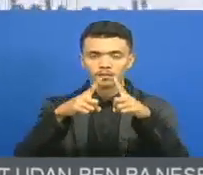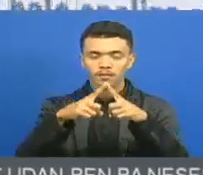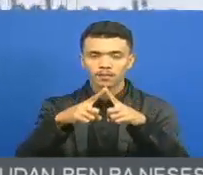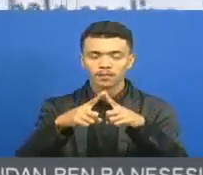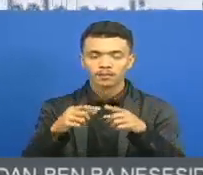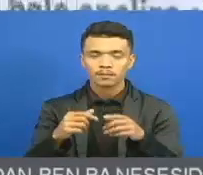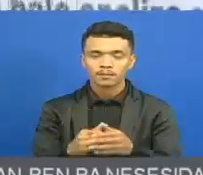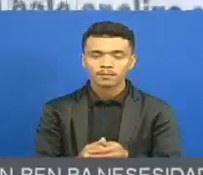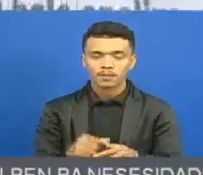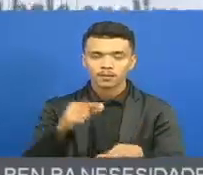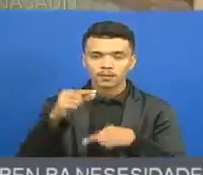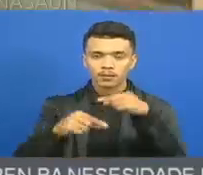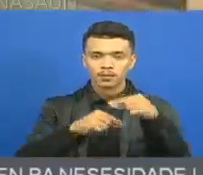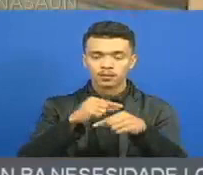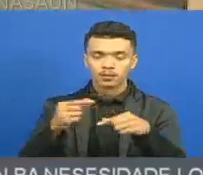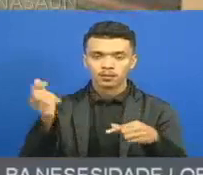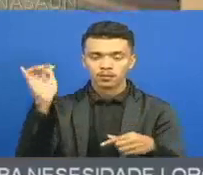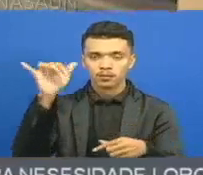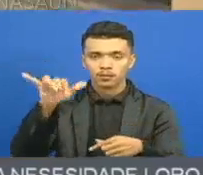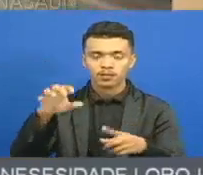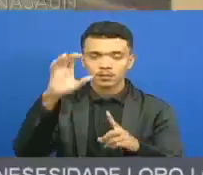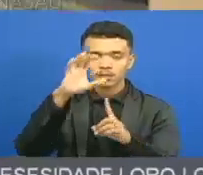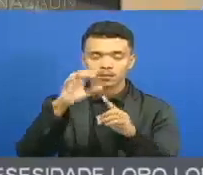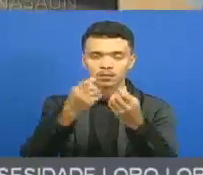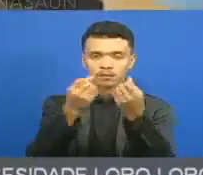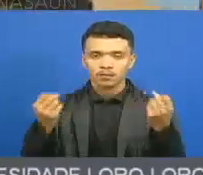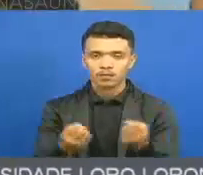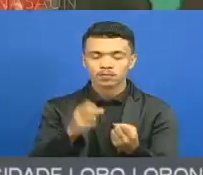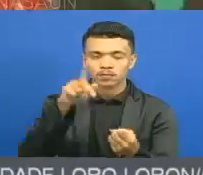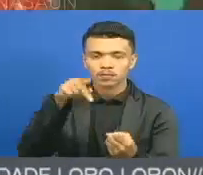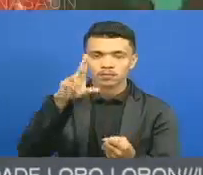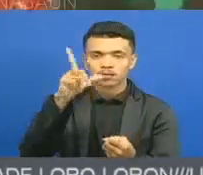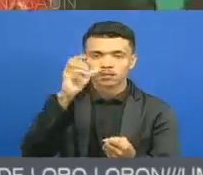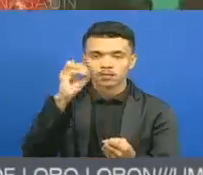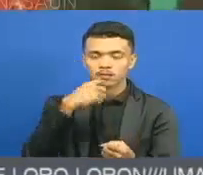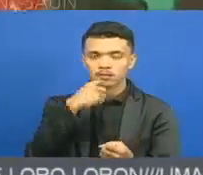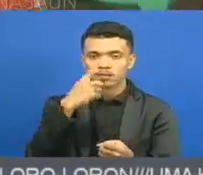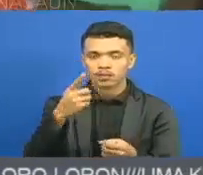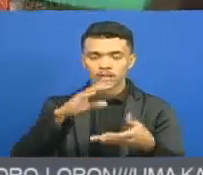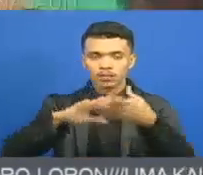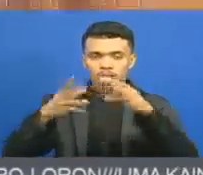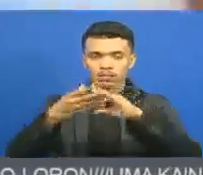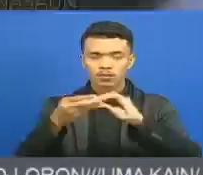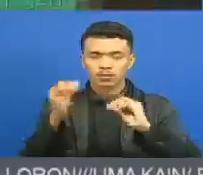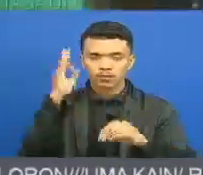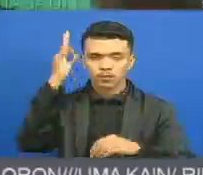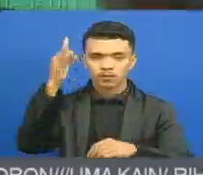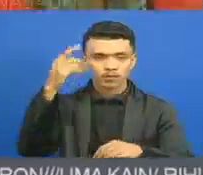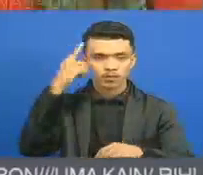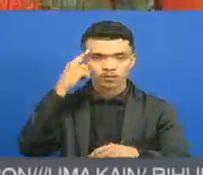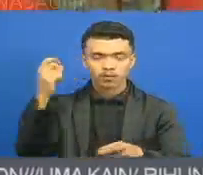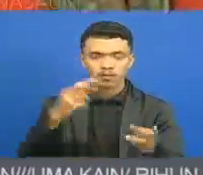mas ita não, tenha direção ser. Sefi suku fatu dere Paulo Soares Filipe Hateden. Historia ba futuro tamba